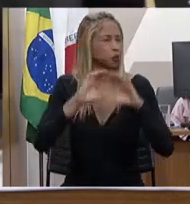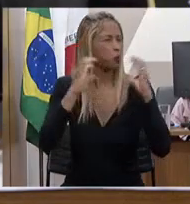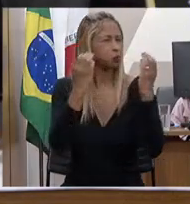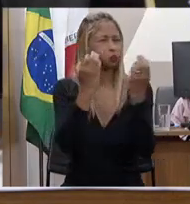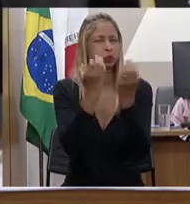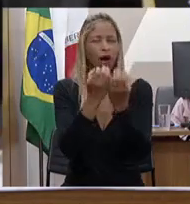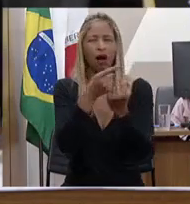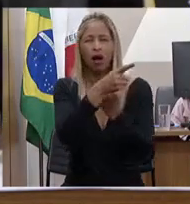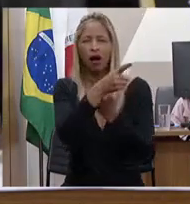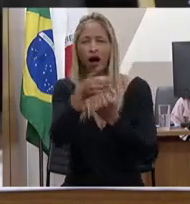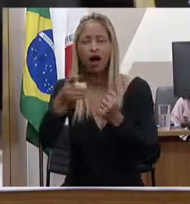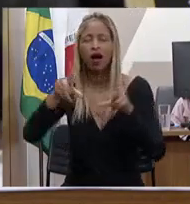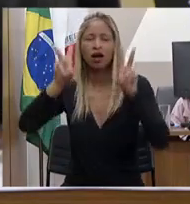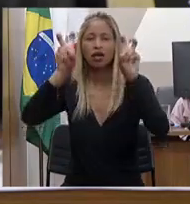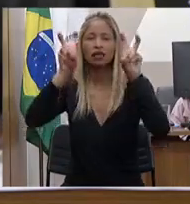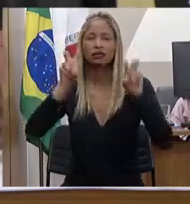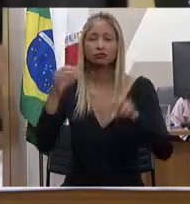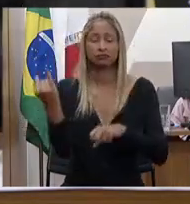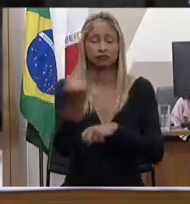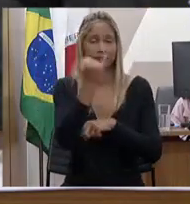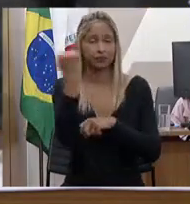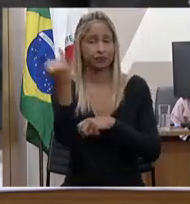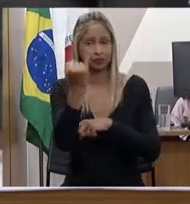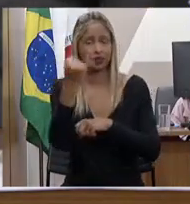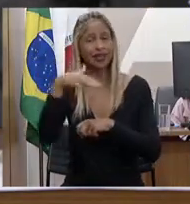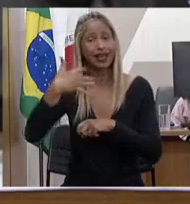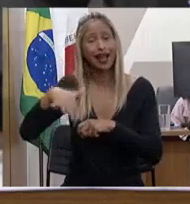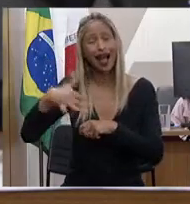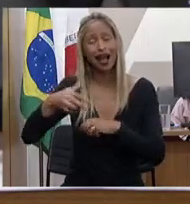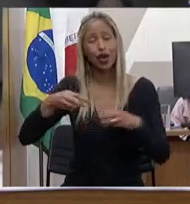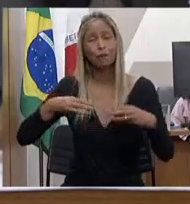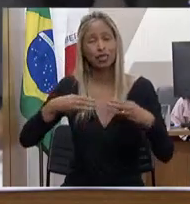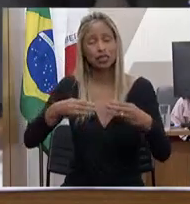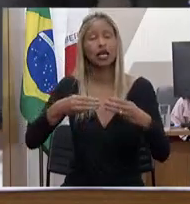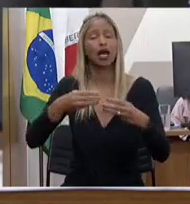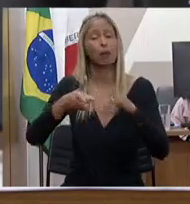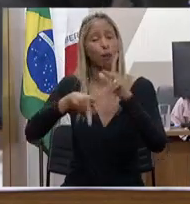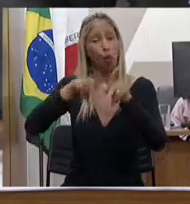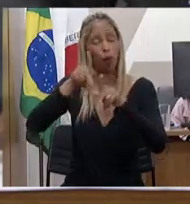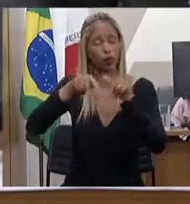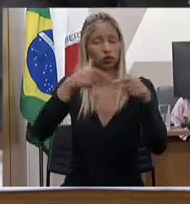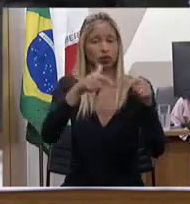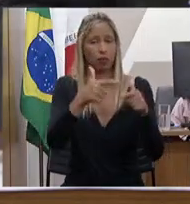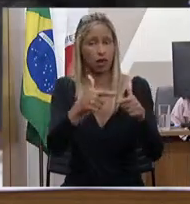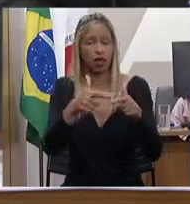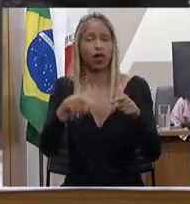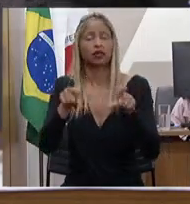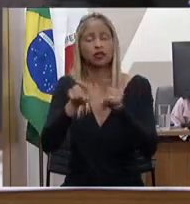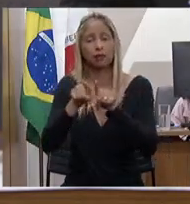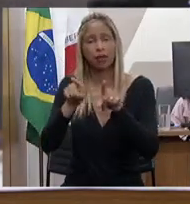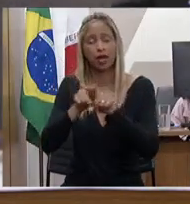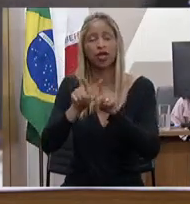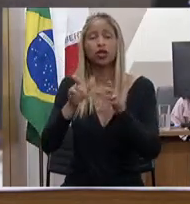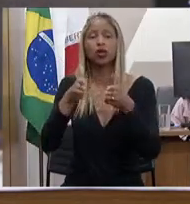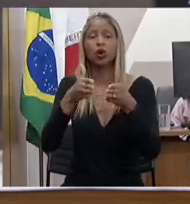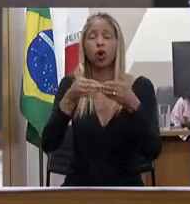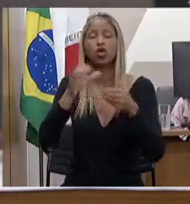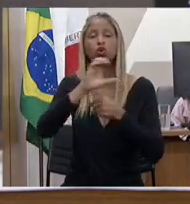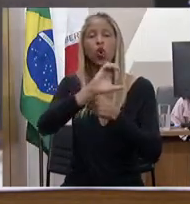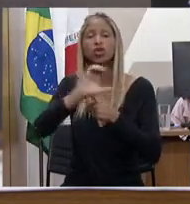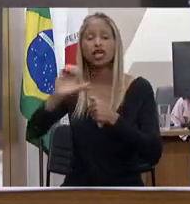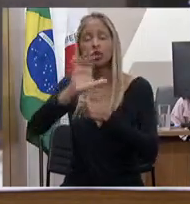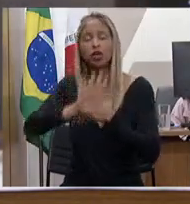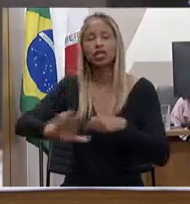que abrange matemática tão importante que é tão caro o Ministério Público do Trabalho nós contamos com uma Coordenadoria